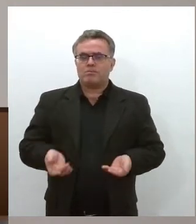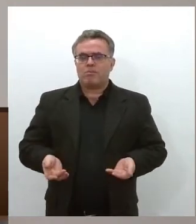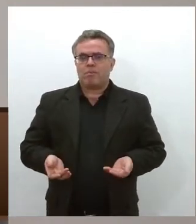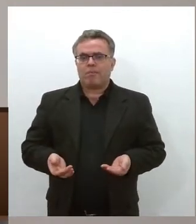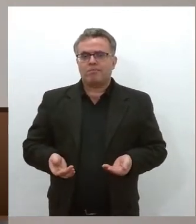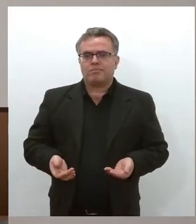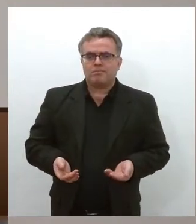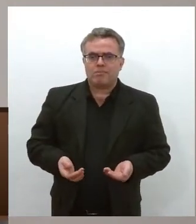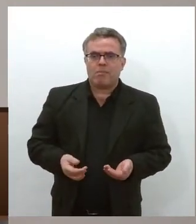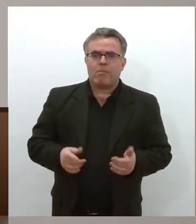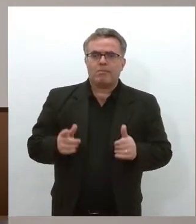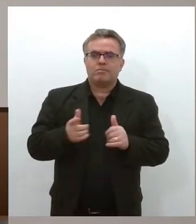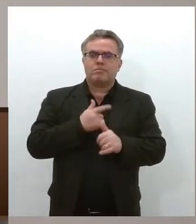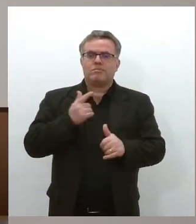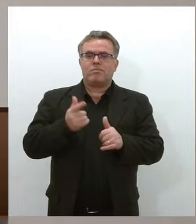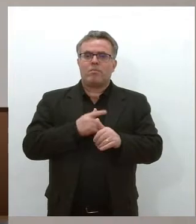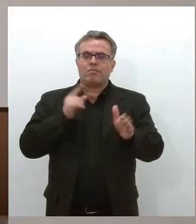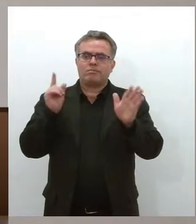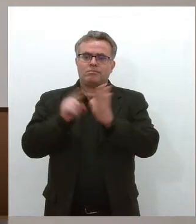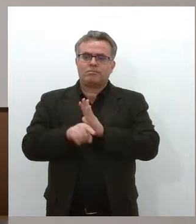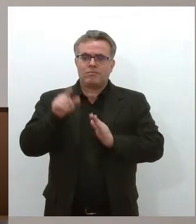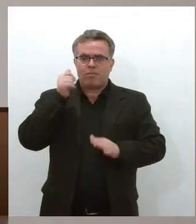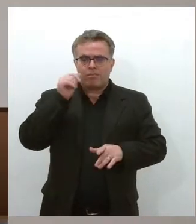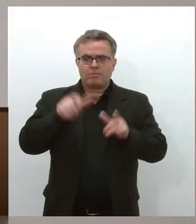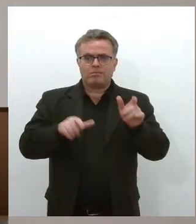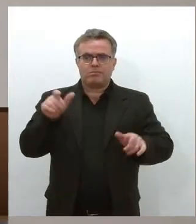primeira pergunta para a mulher. Então, as mulheres